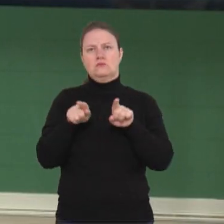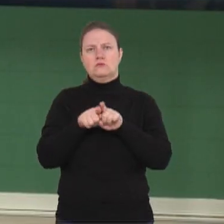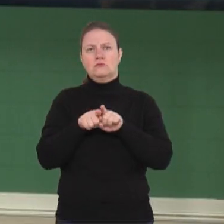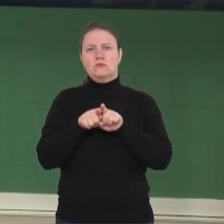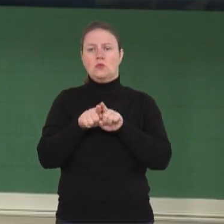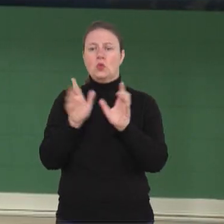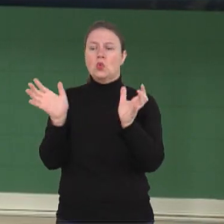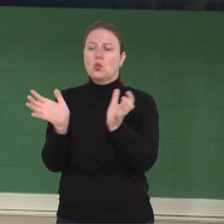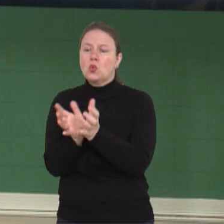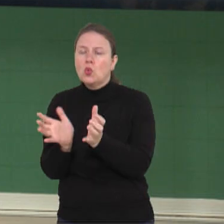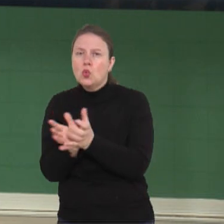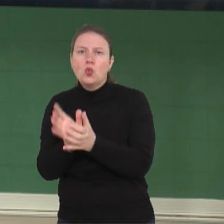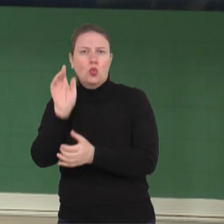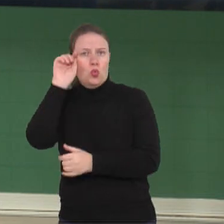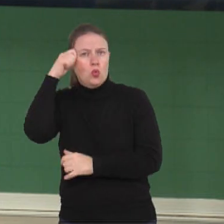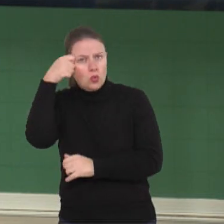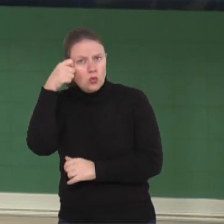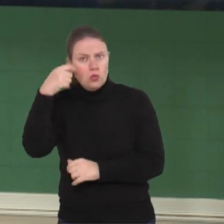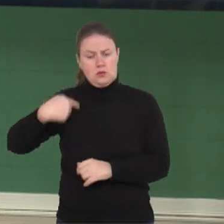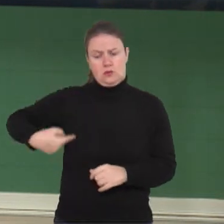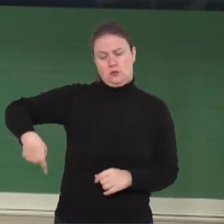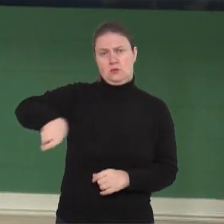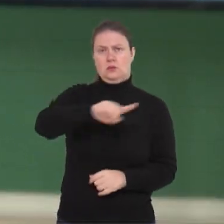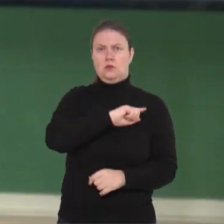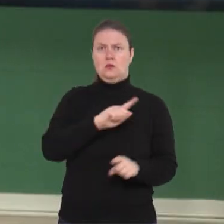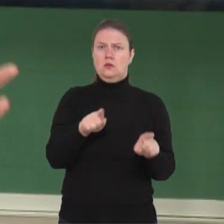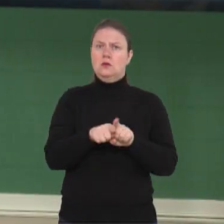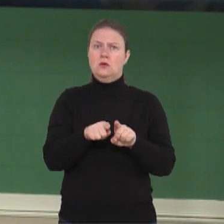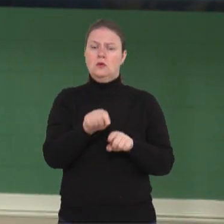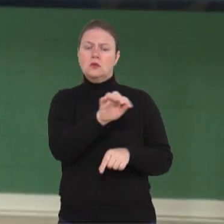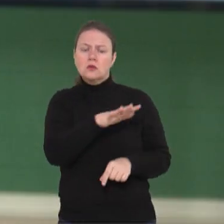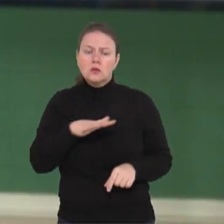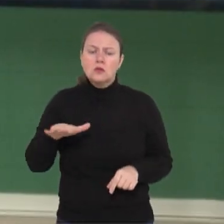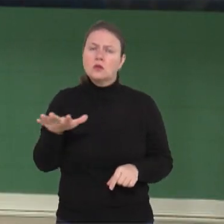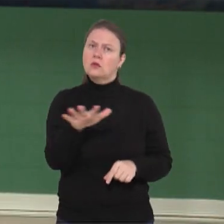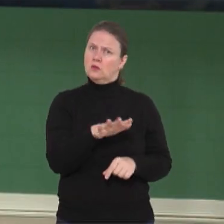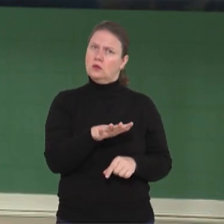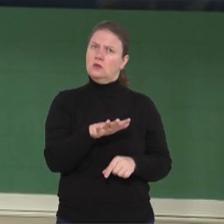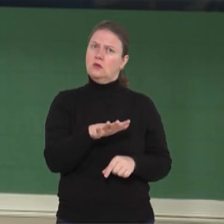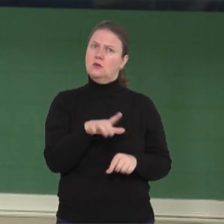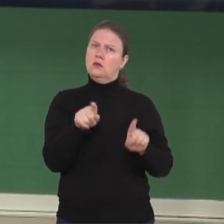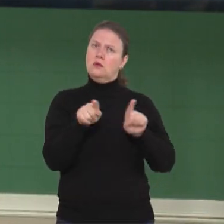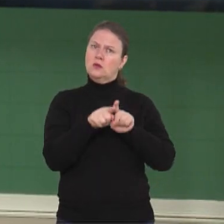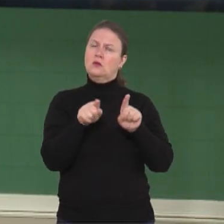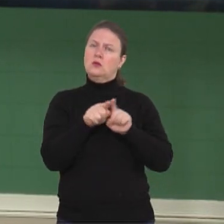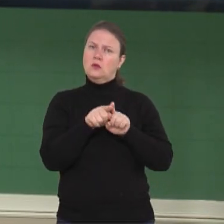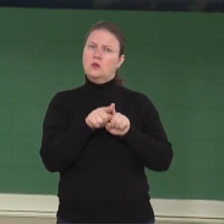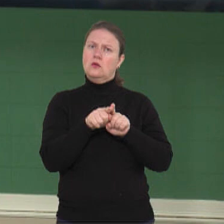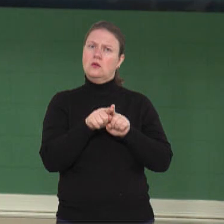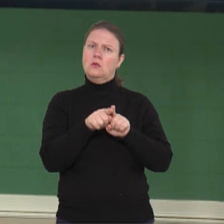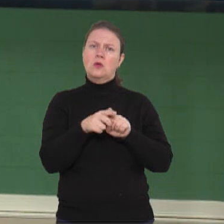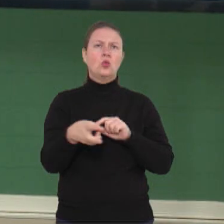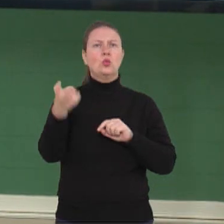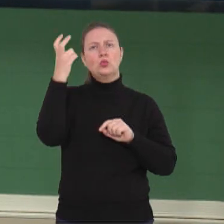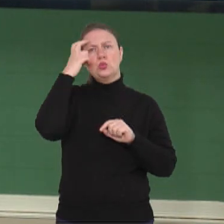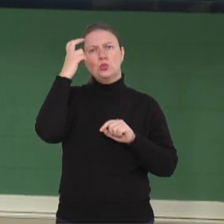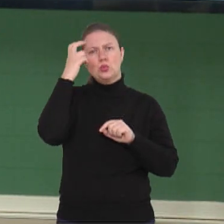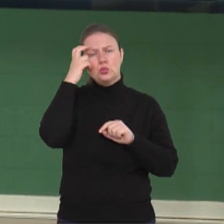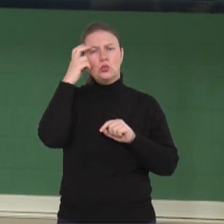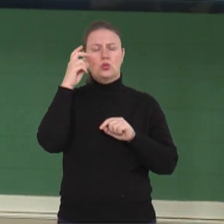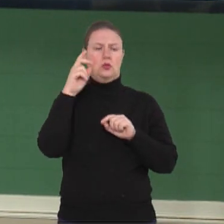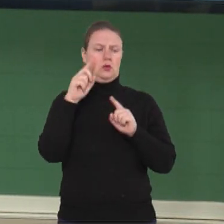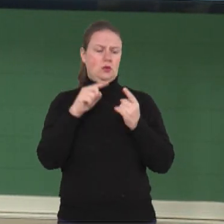negro, também para nós, né, enquanto, de modo geral, questões étnico-raciais, sim, aqueles que pensam